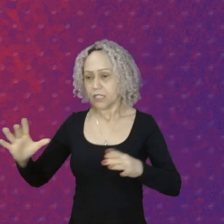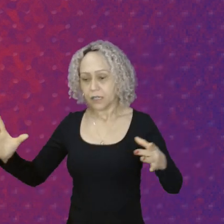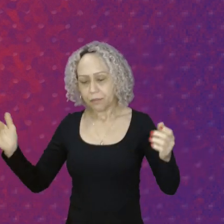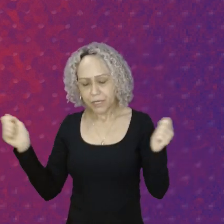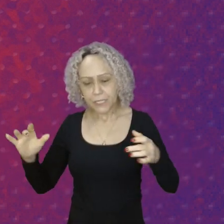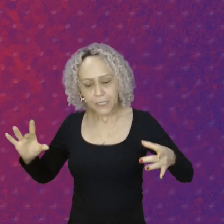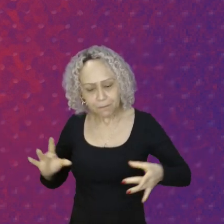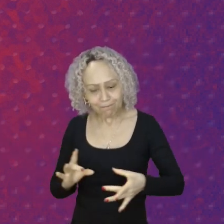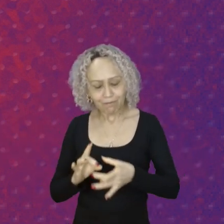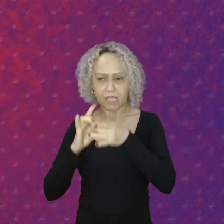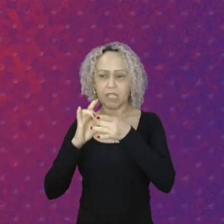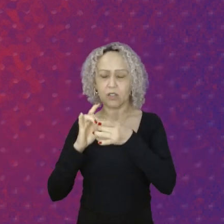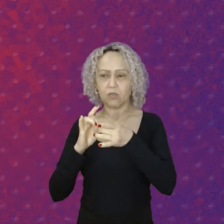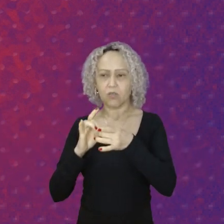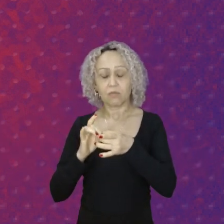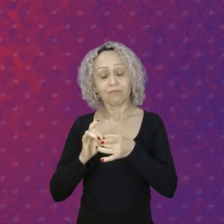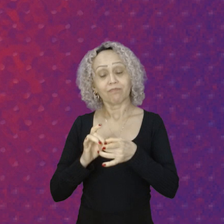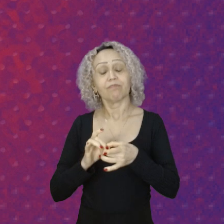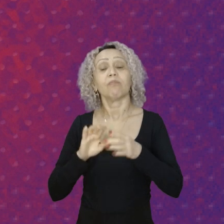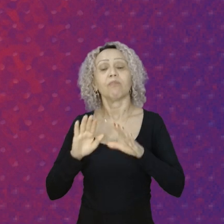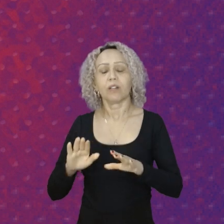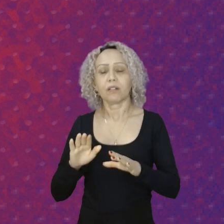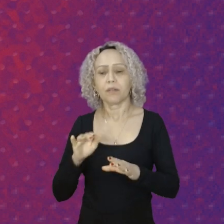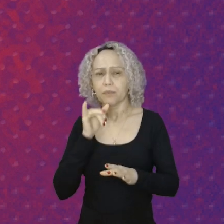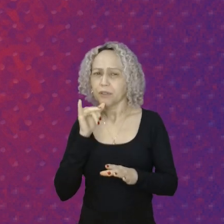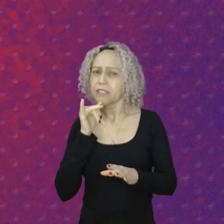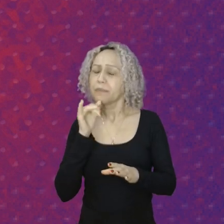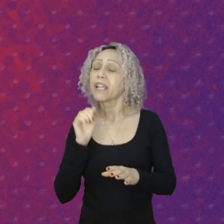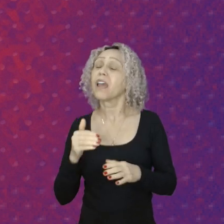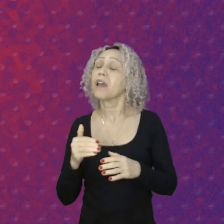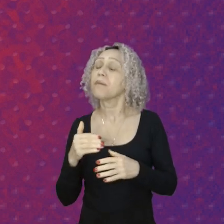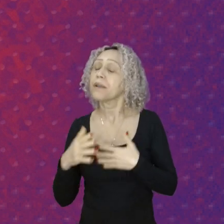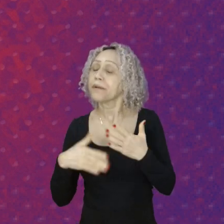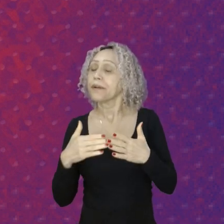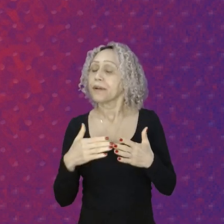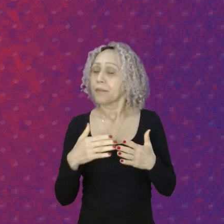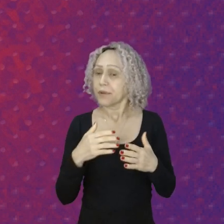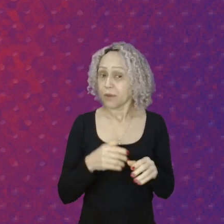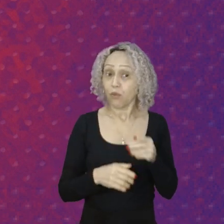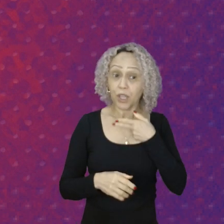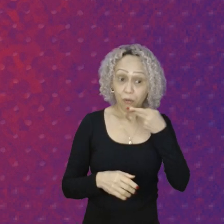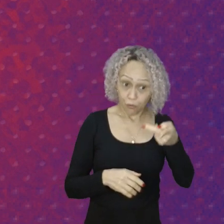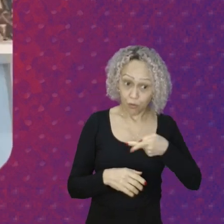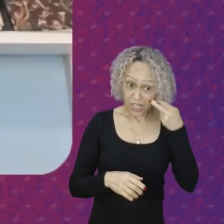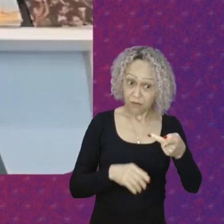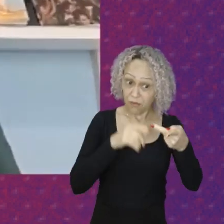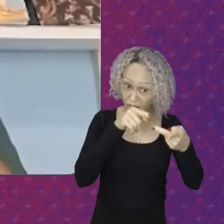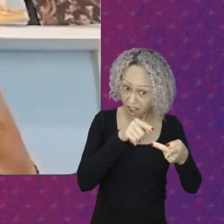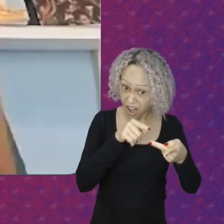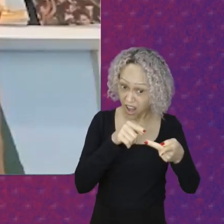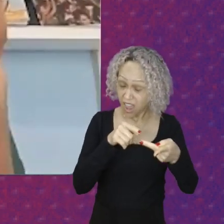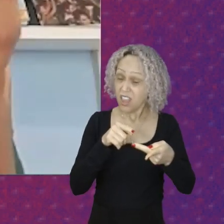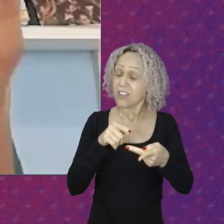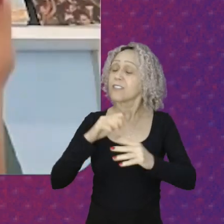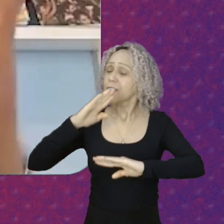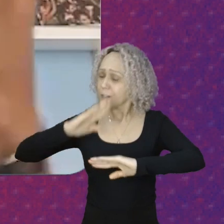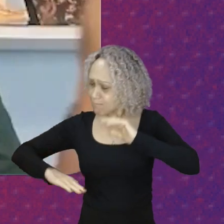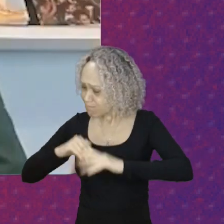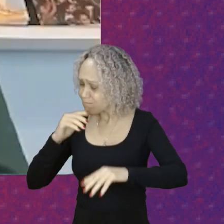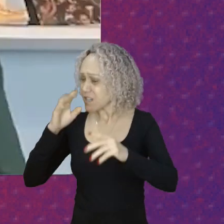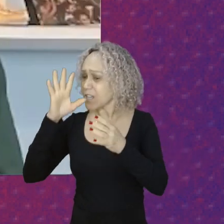tal maneira que, num dado momento, a tua fala seja a tua prática. Eu não